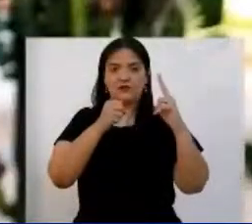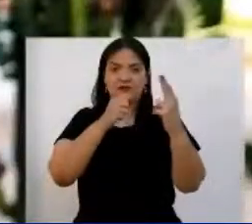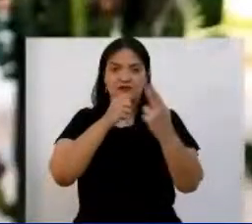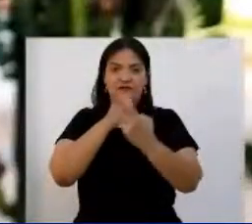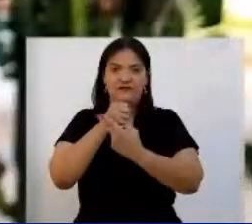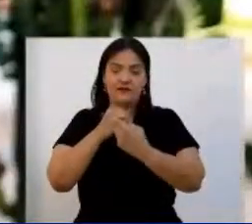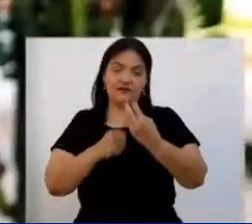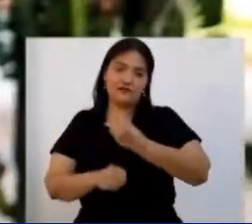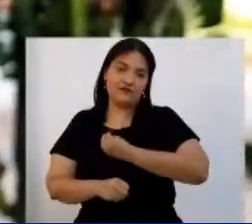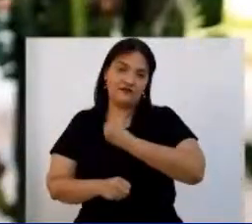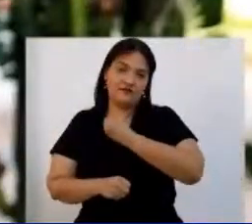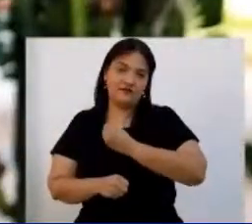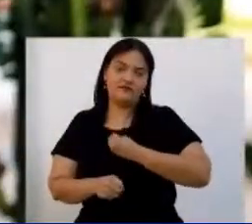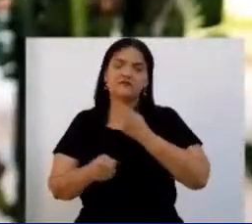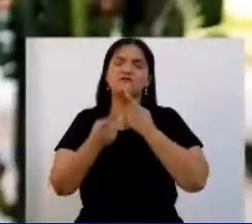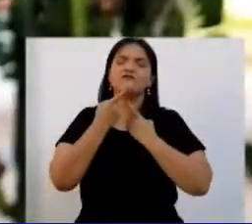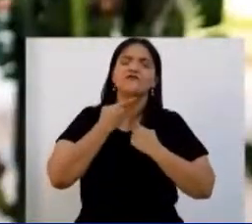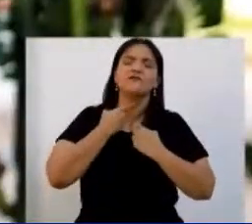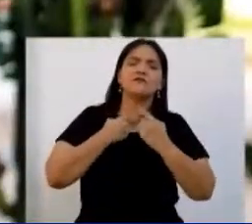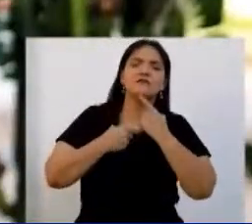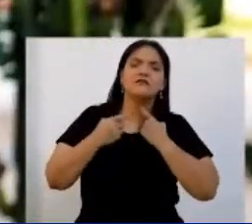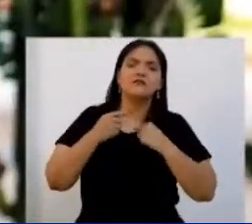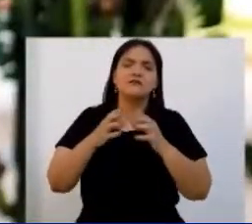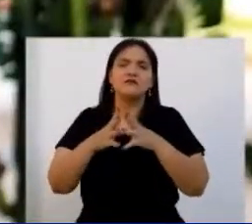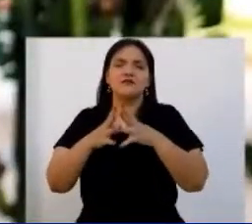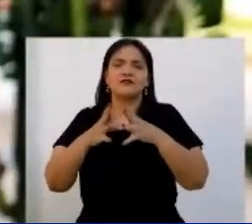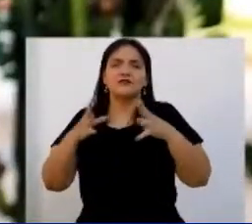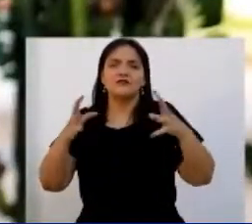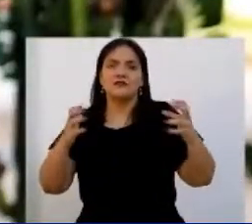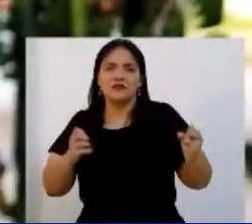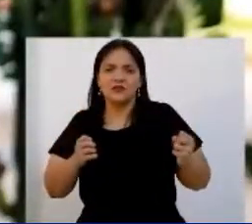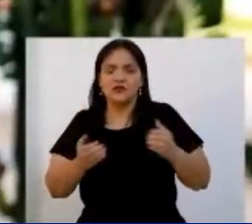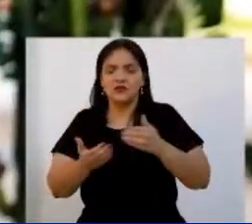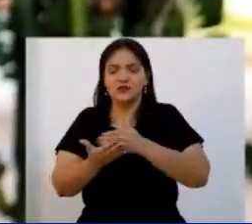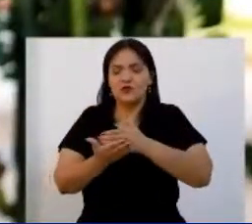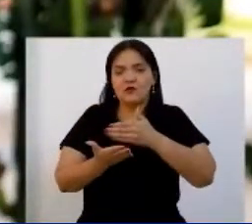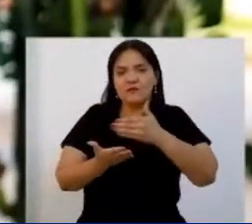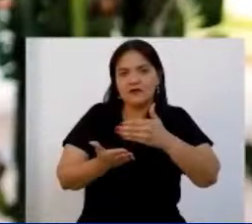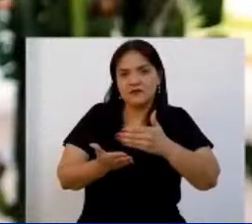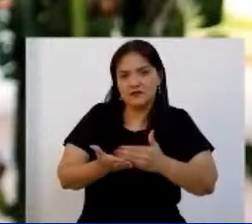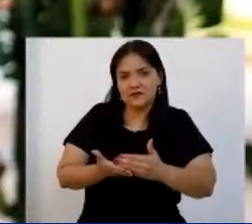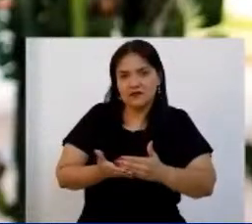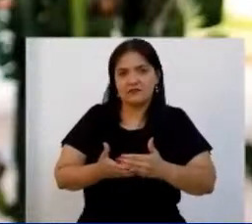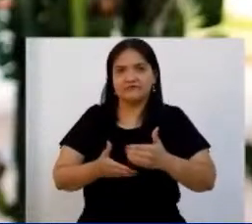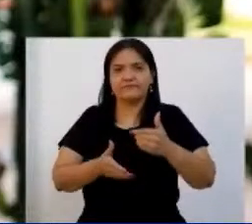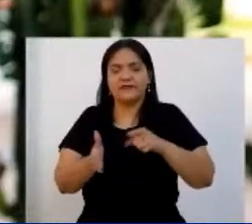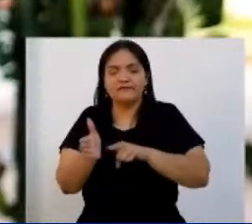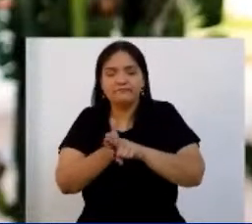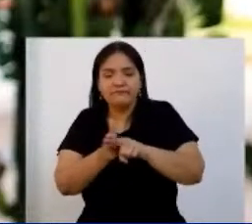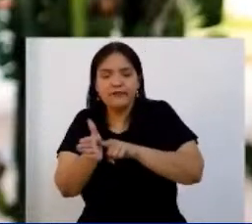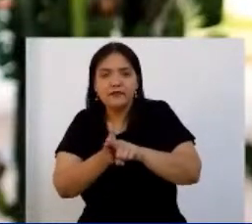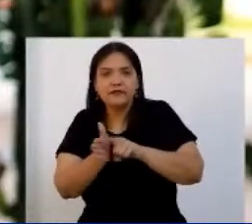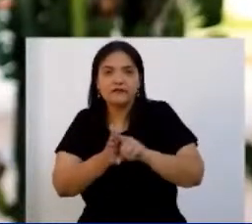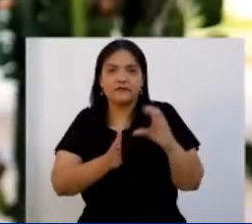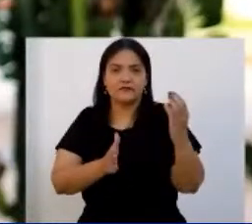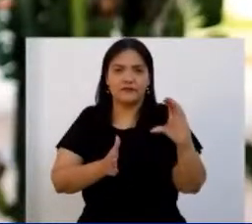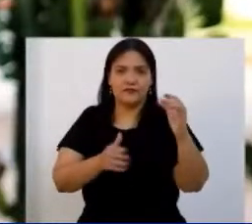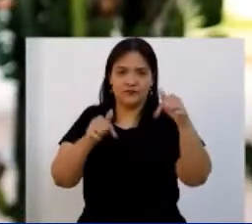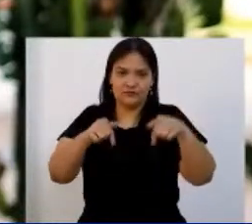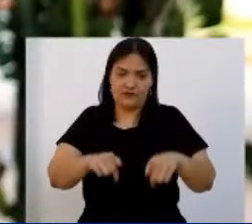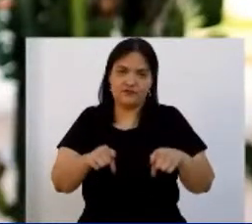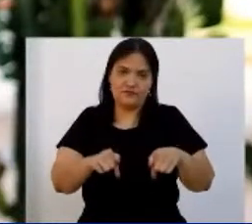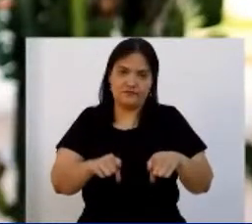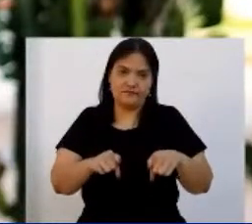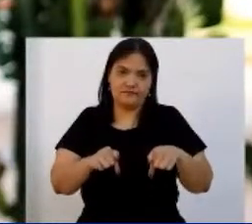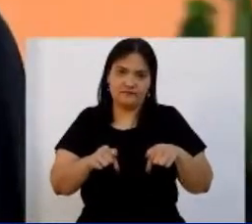A universidade estava vivendo um desejo enorme de caminhar para o desenvolvimento científico de pesquisa